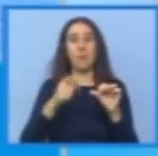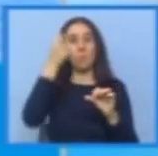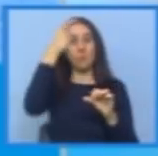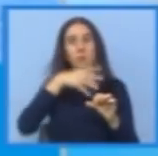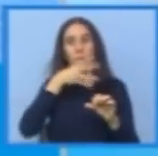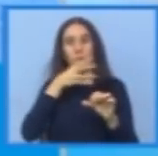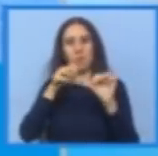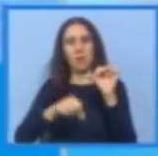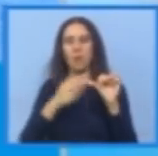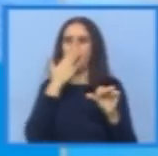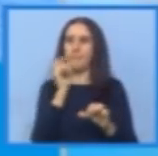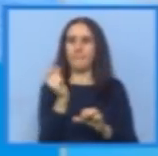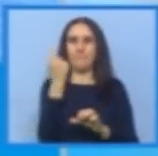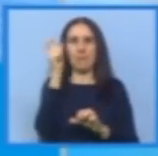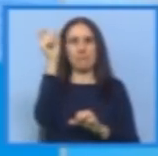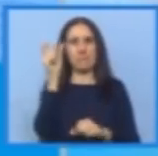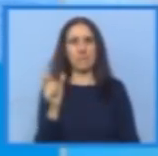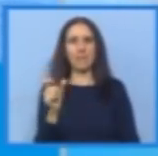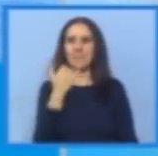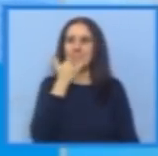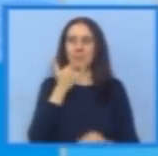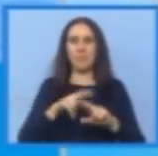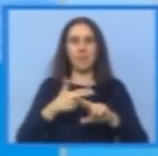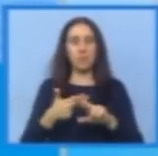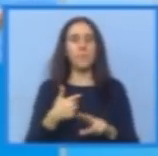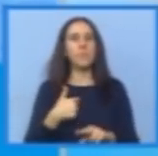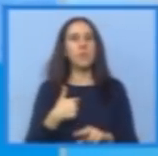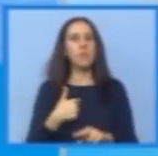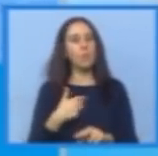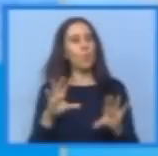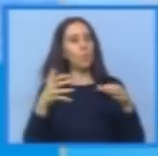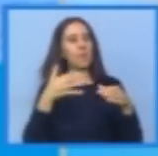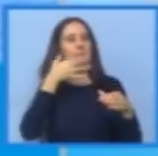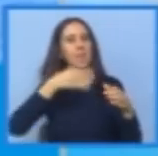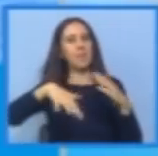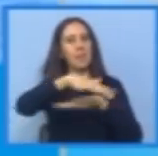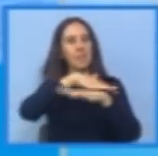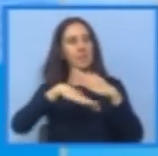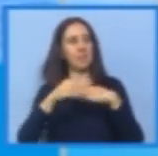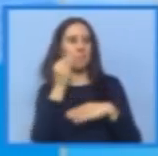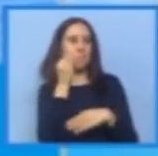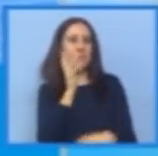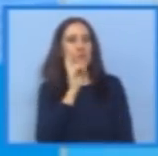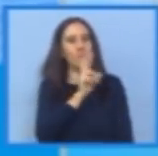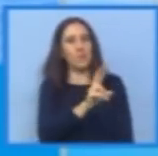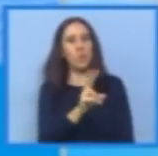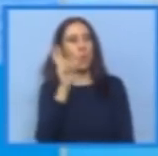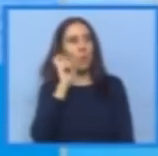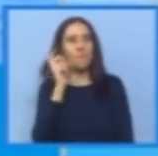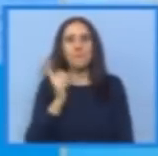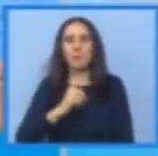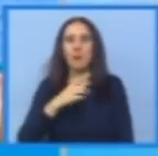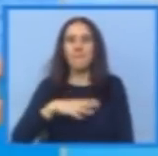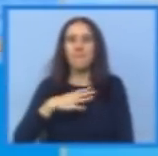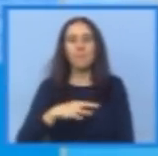história, parecia que era a primeira vez. E ele ainda se alegrava mais. E eu vejo a comunidade crente muito assim. A querer ouvir muitas vezes,